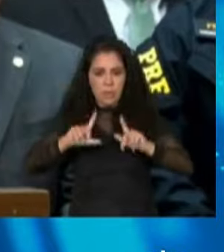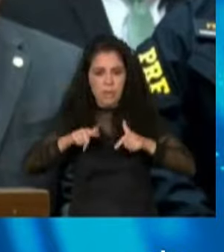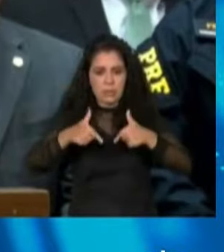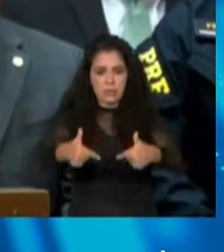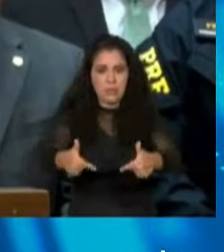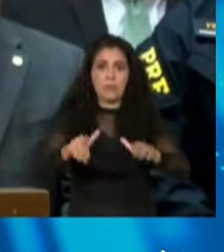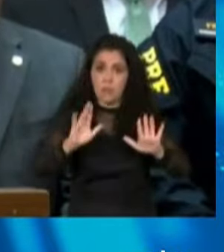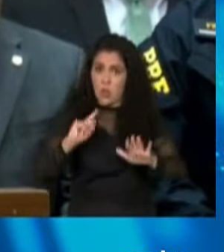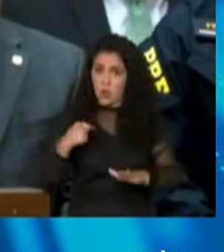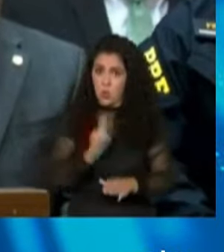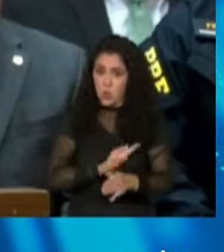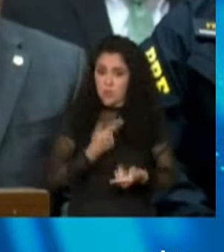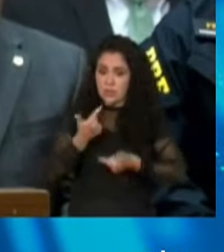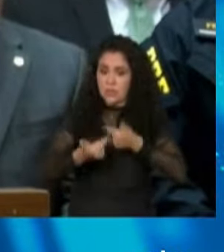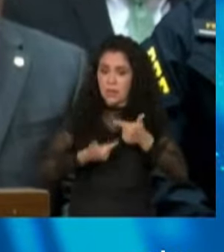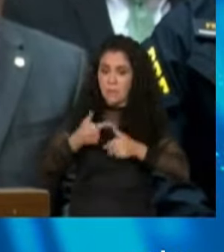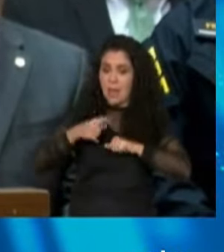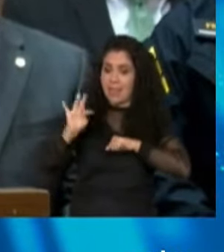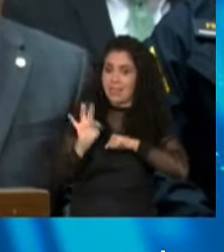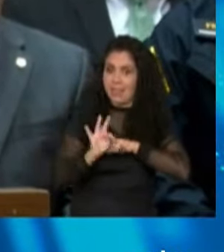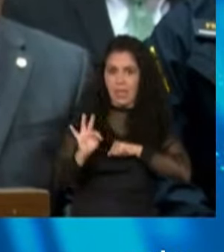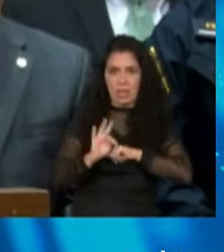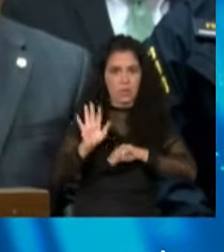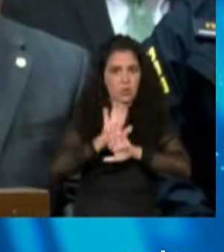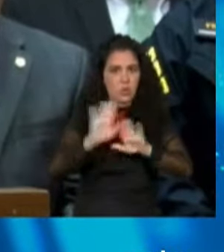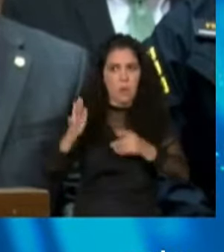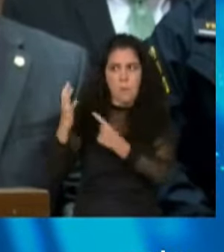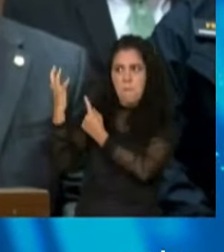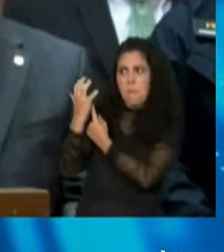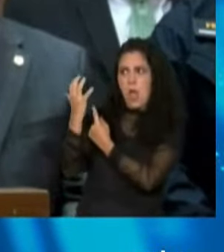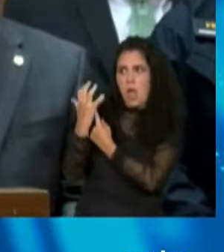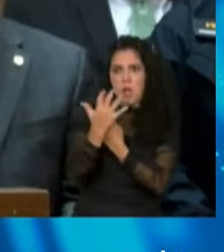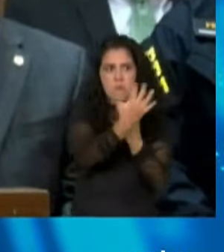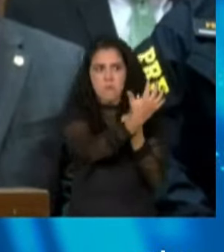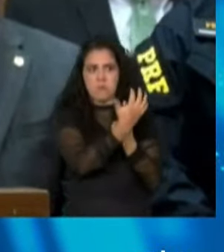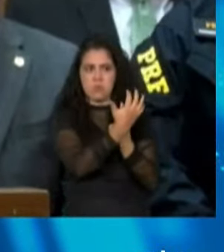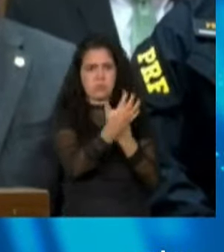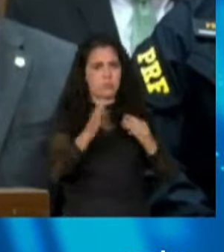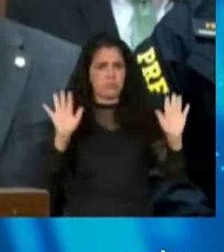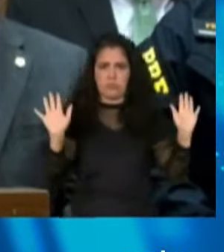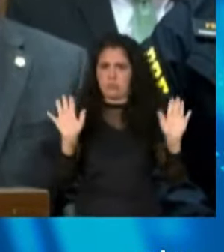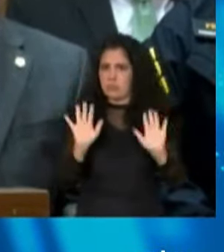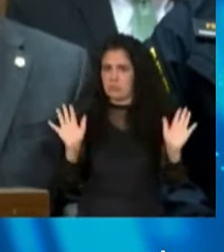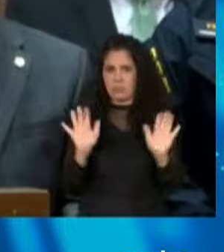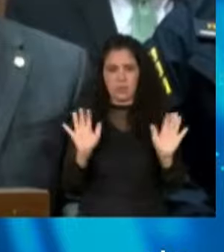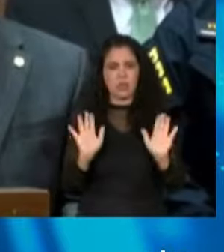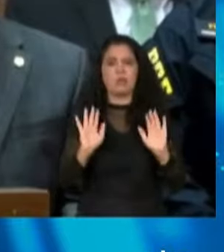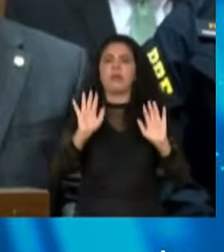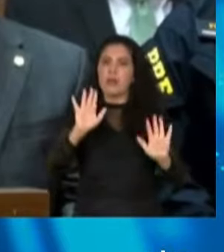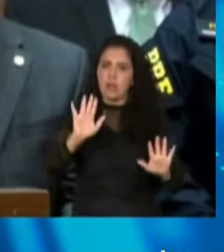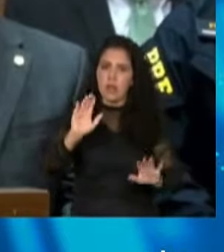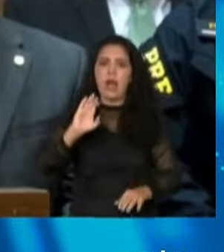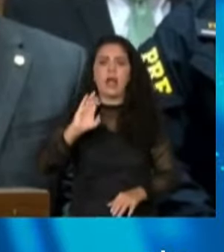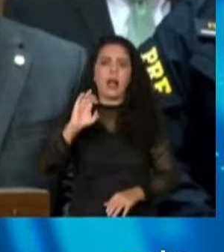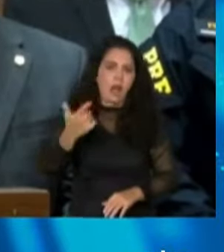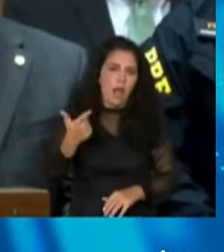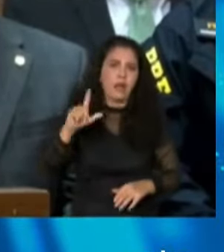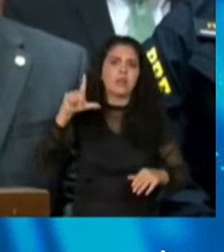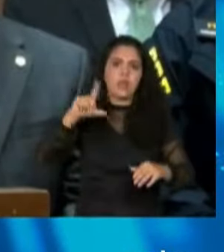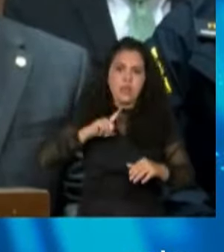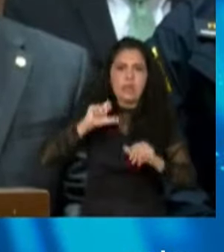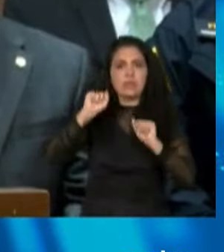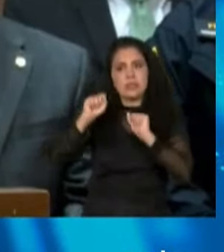André Rodrigues, que disse que vai continuar investigando quem foi que passou o dinheiro, quem são os outros envolvidos. Ao total, 14 pessoas foram presas, né,